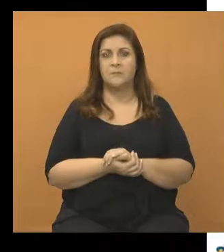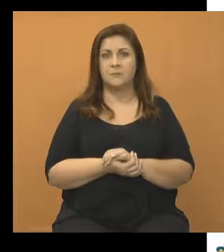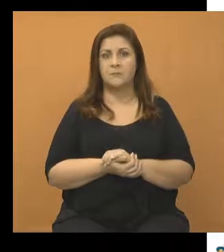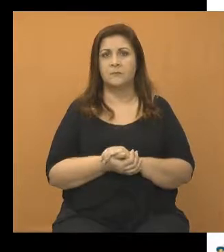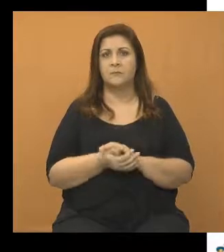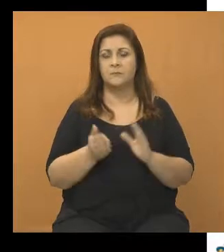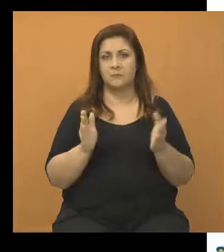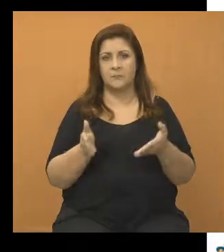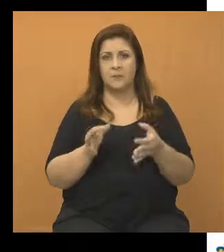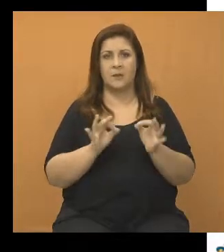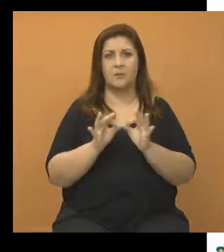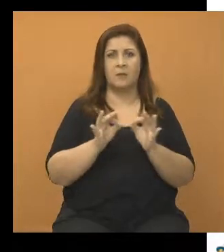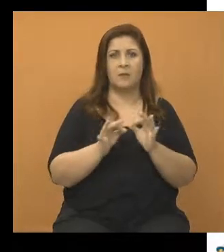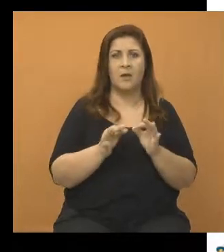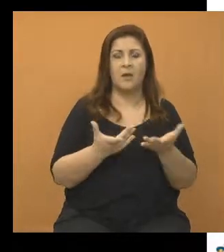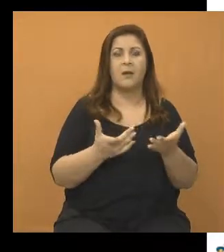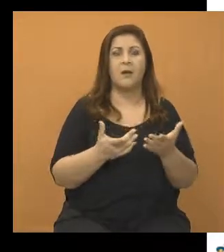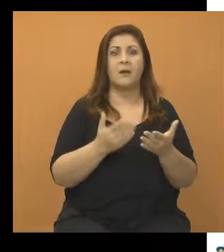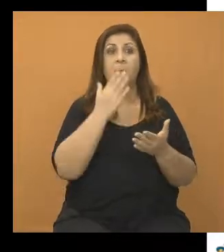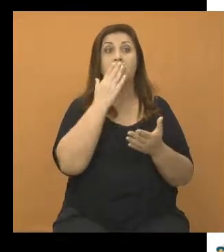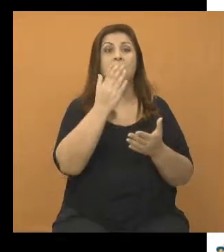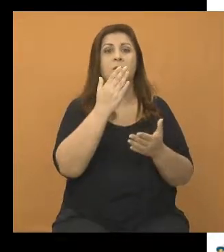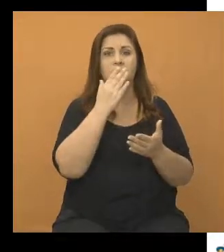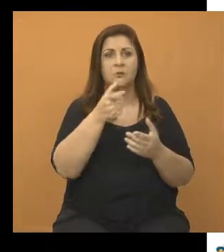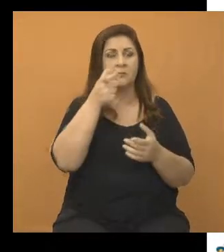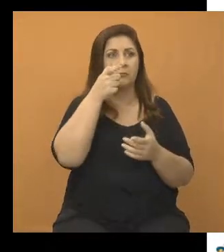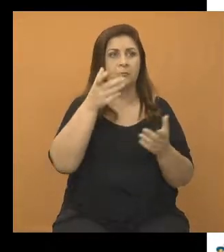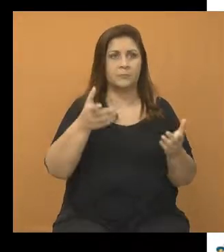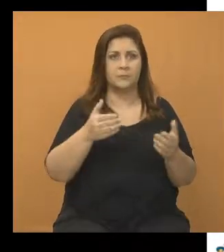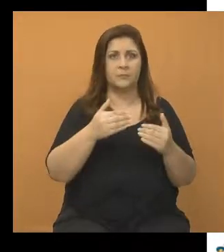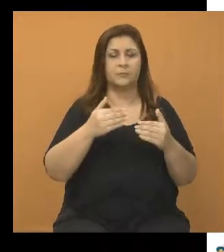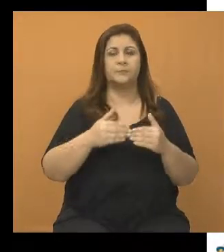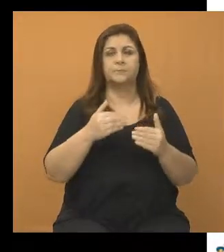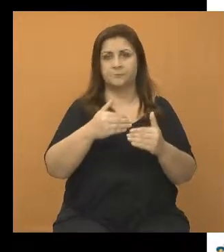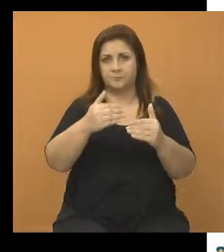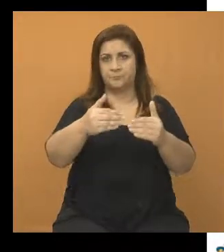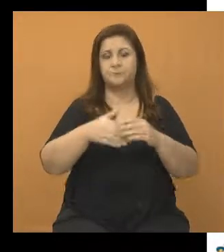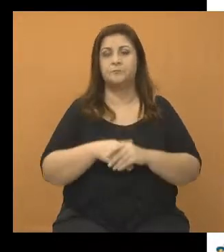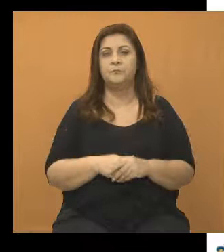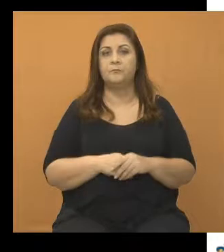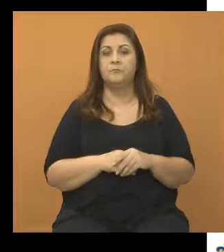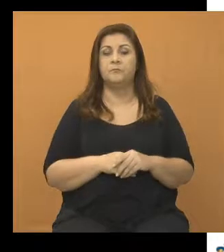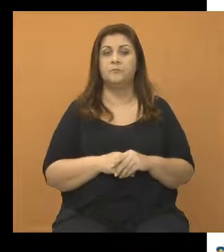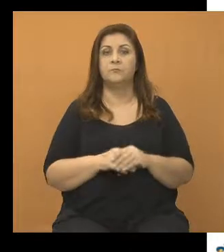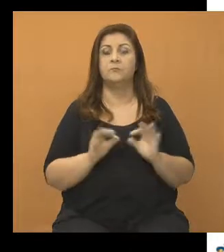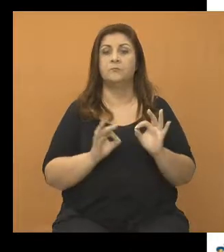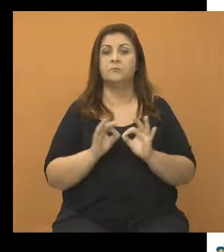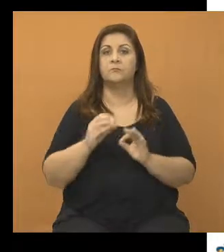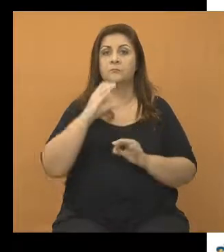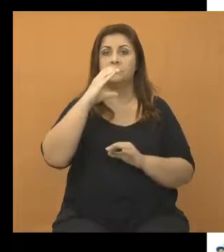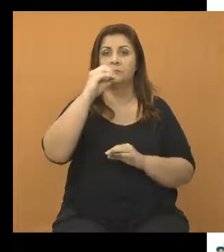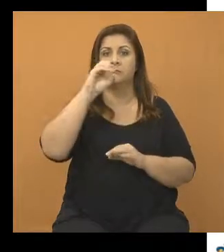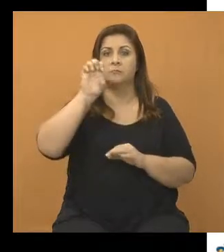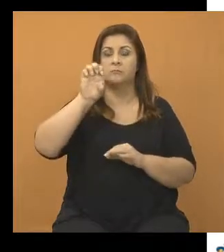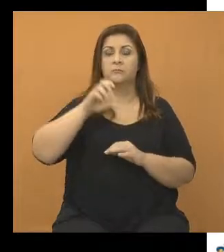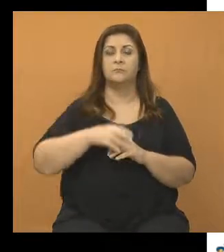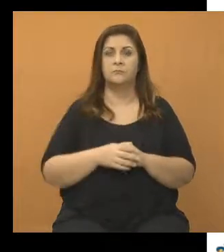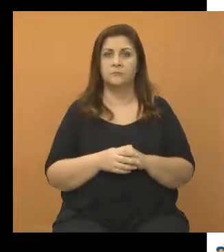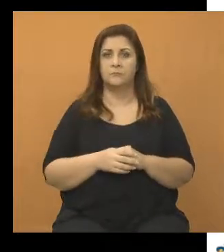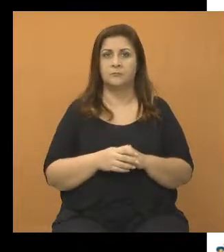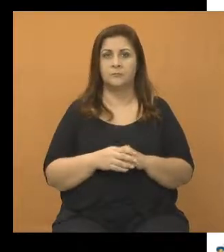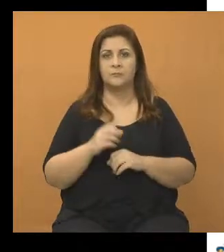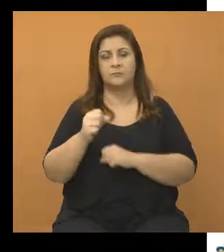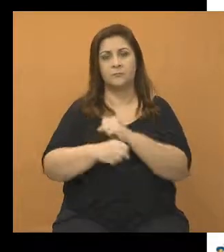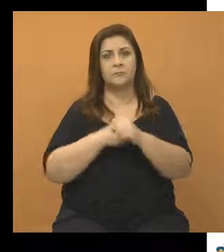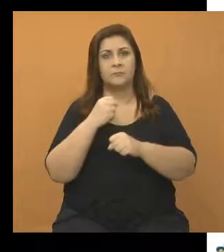finalizar a licitação e já começar a estruturação do COI, mas ainda para o ano que